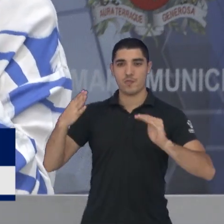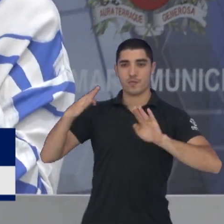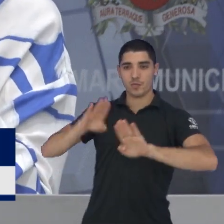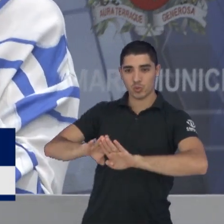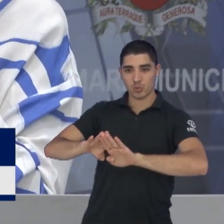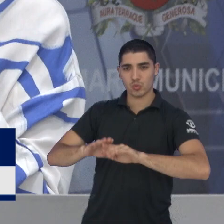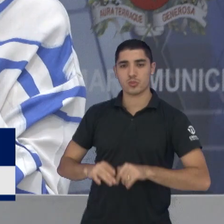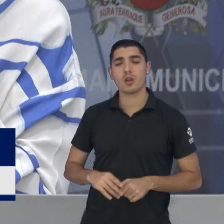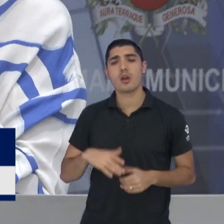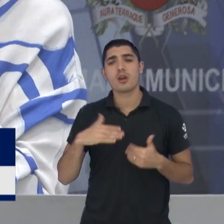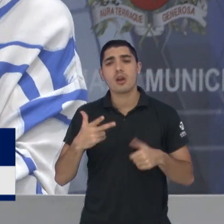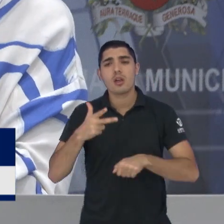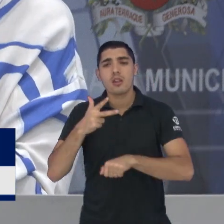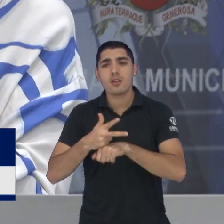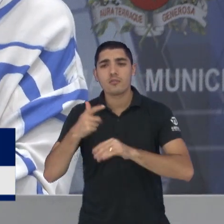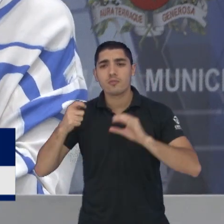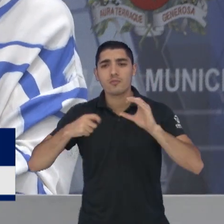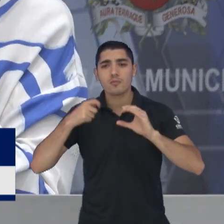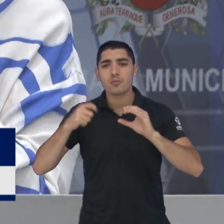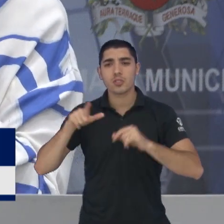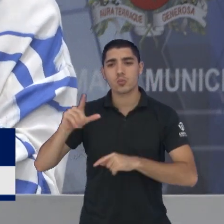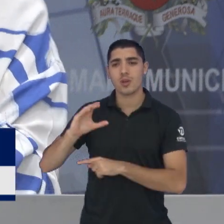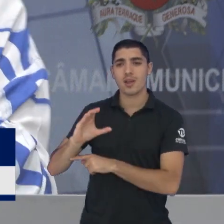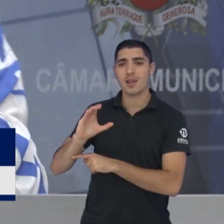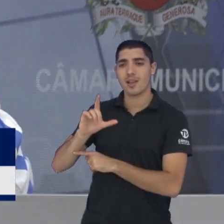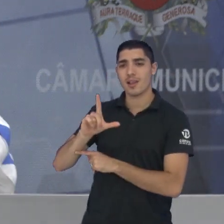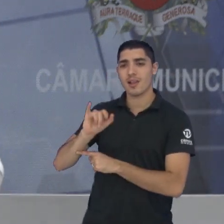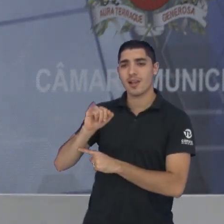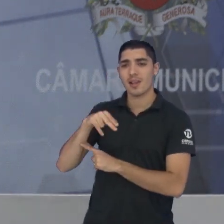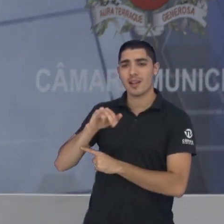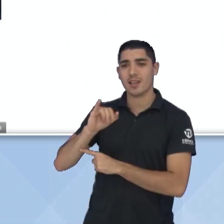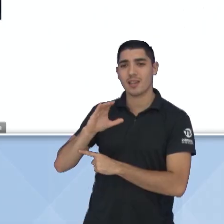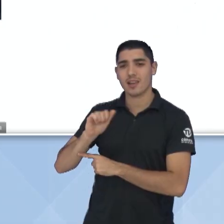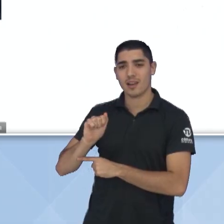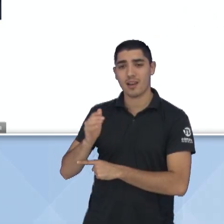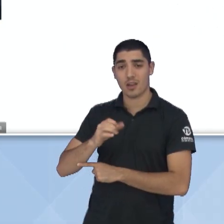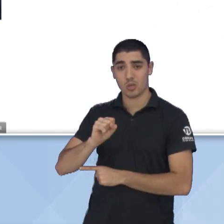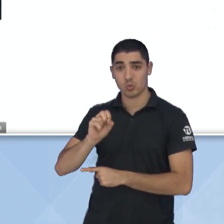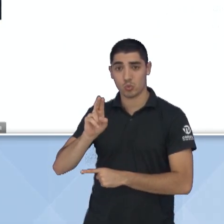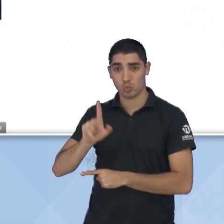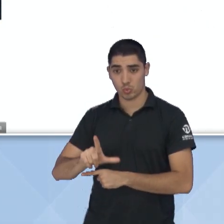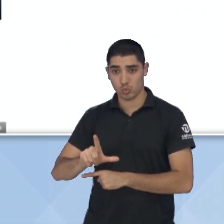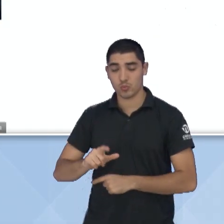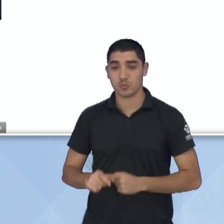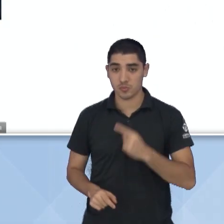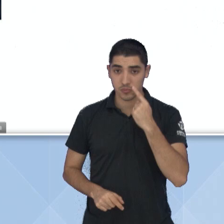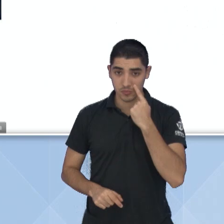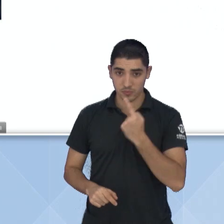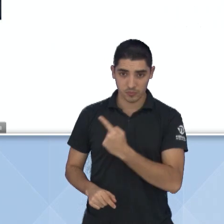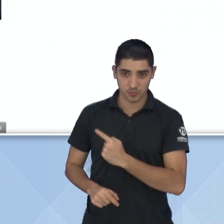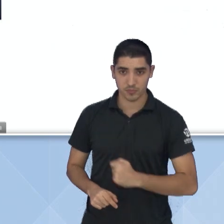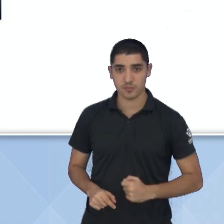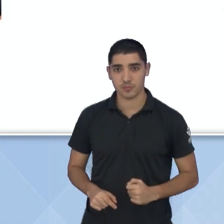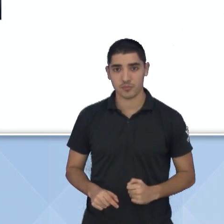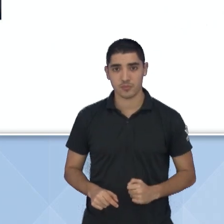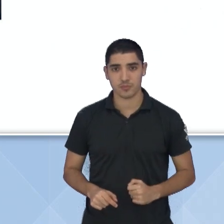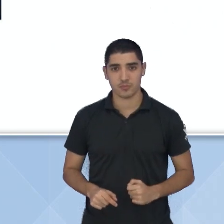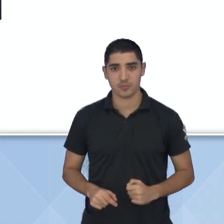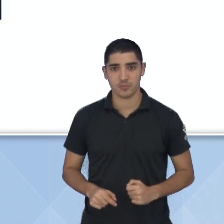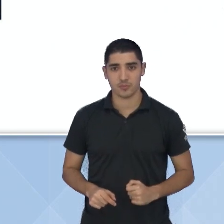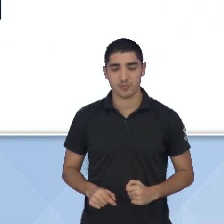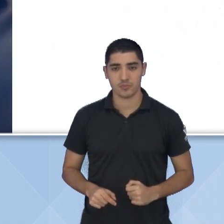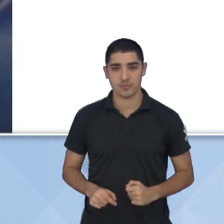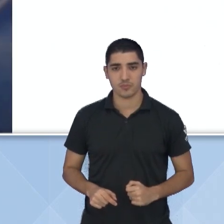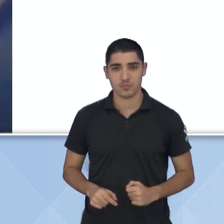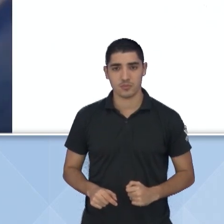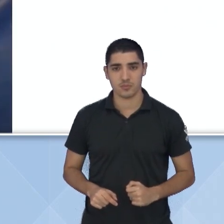Que dê um vídeo do Clínica Sul, por favor. Acredite se quiser, gente, por favor. Os hospitais aqui não estão com falta de vaga, estão tudo sob